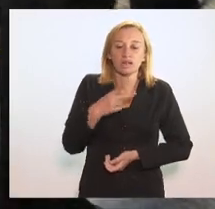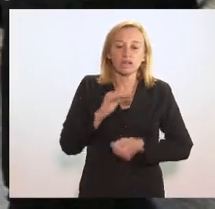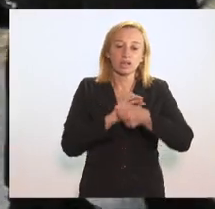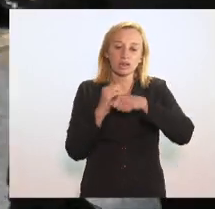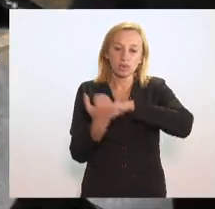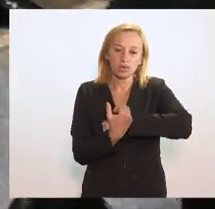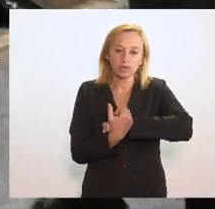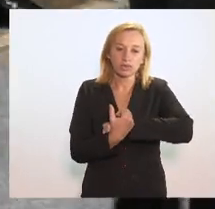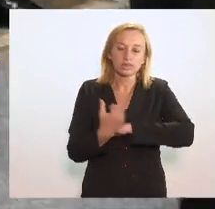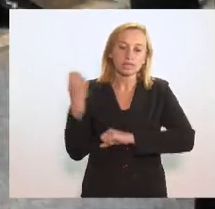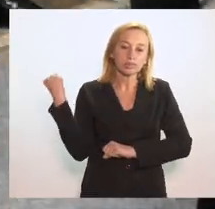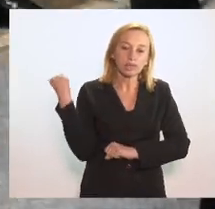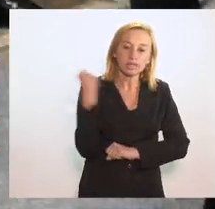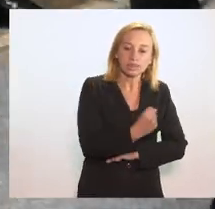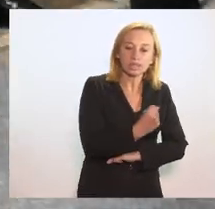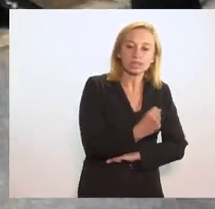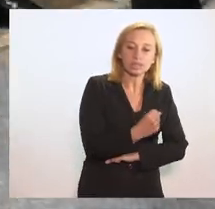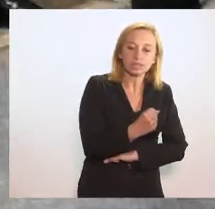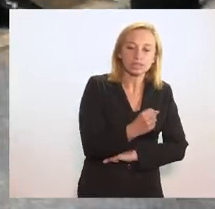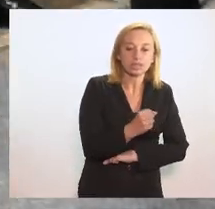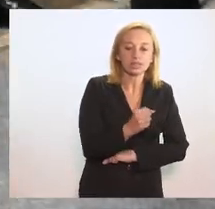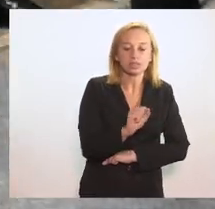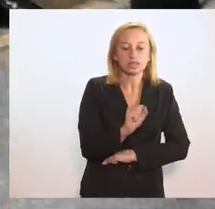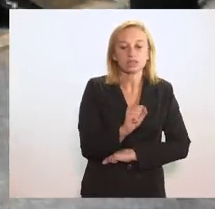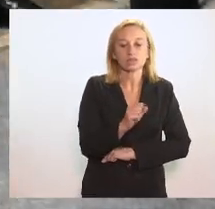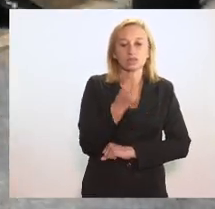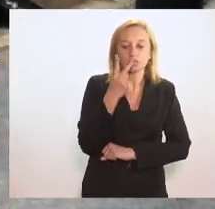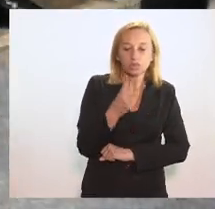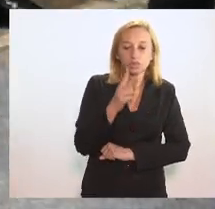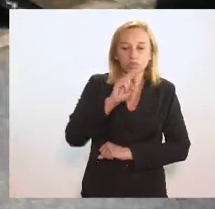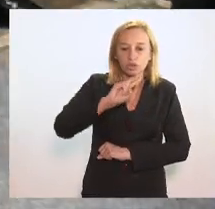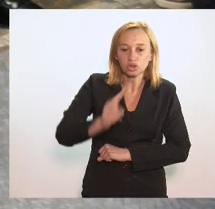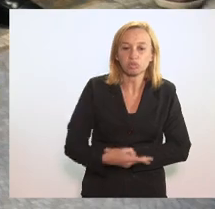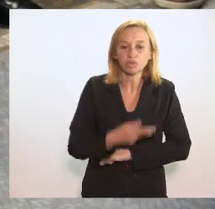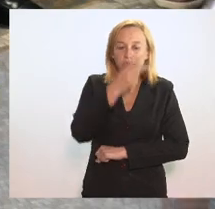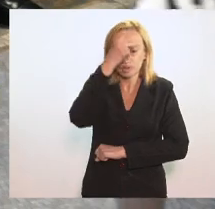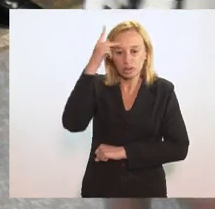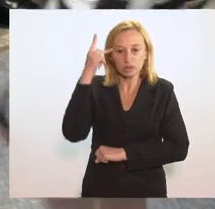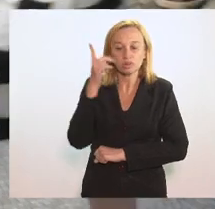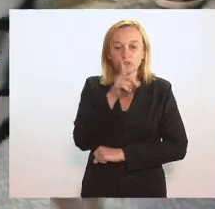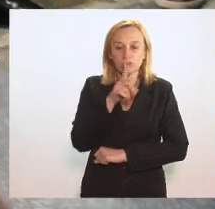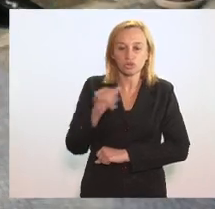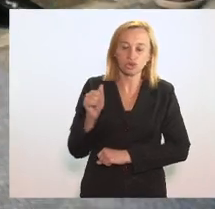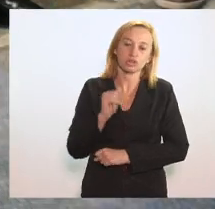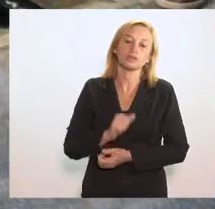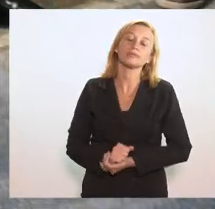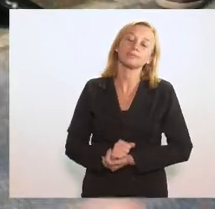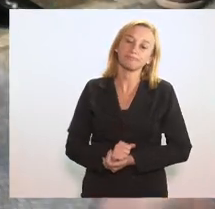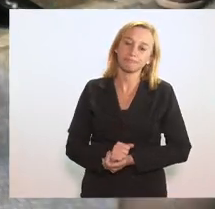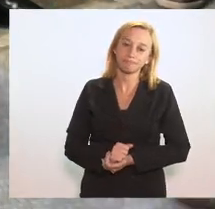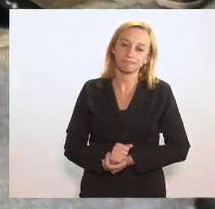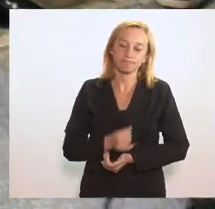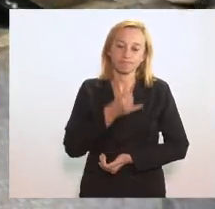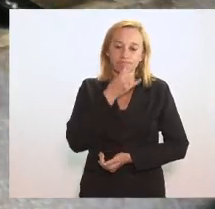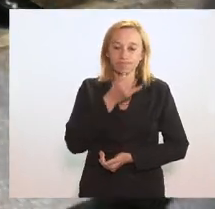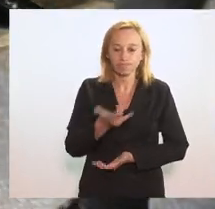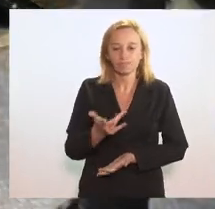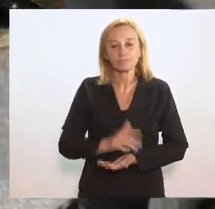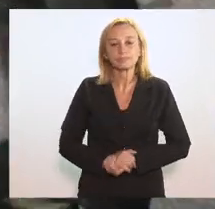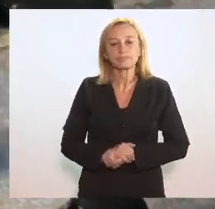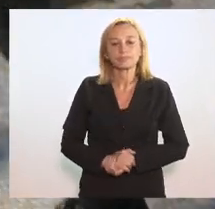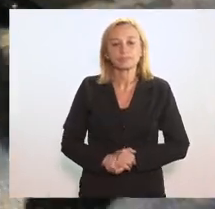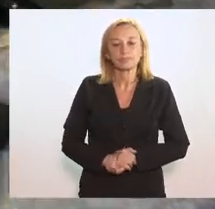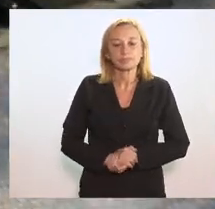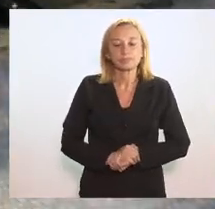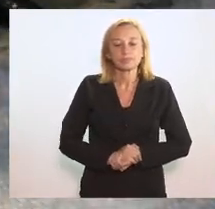Covid está matando, numa média, 2.000 pessoas ao dia. Isso é escandaloso. E aqui